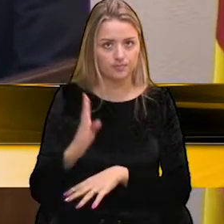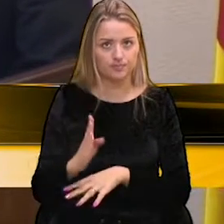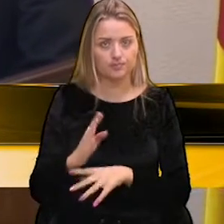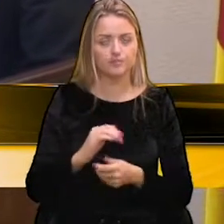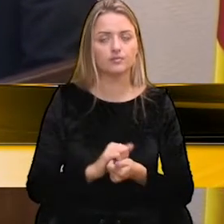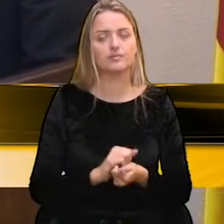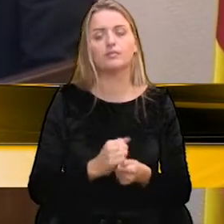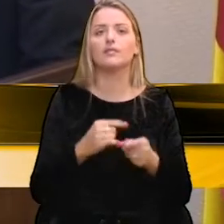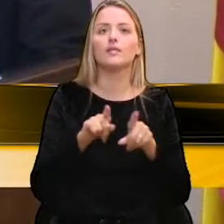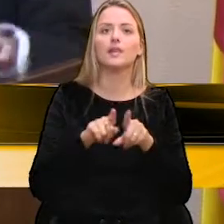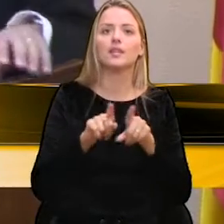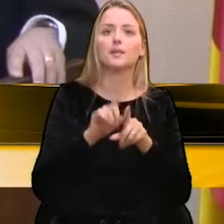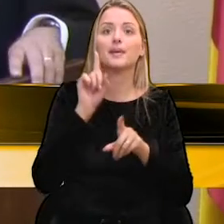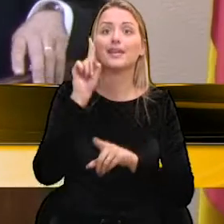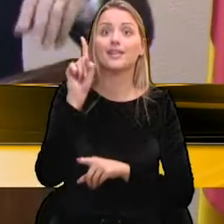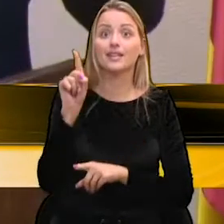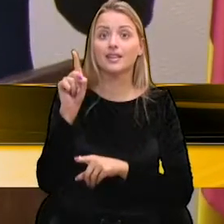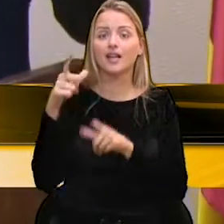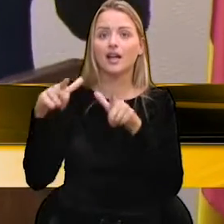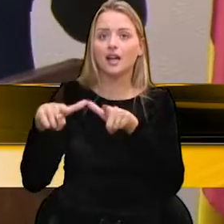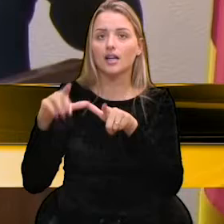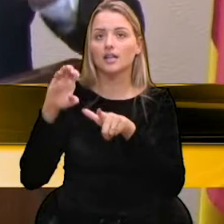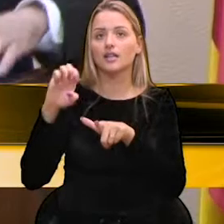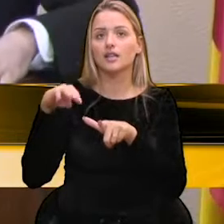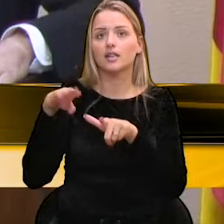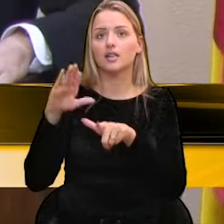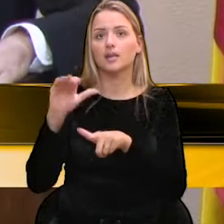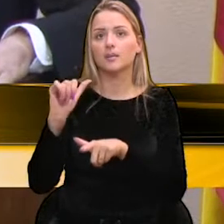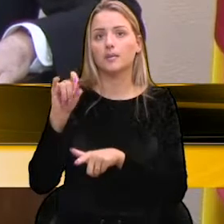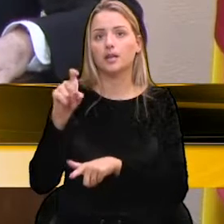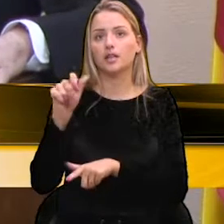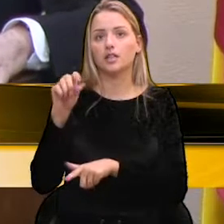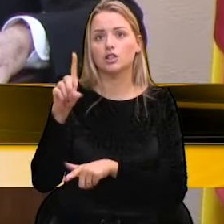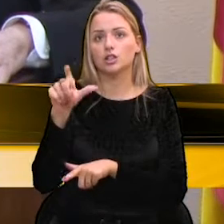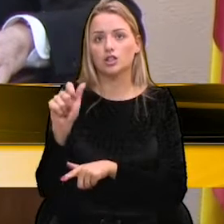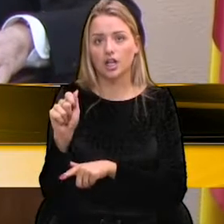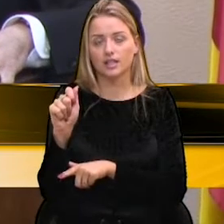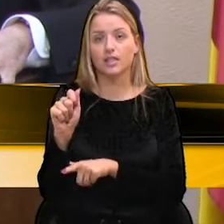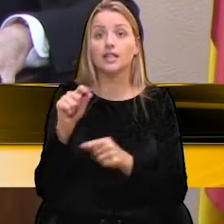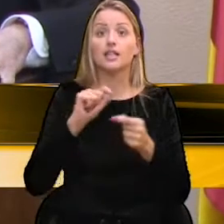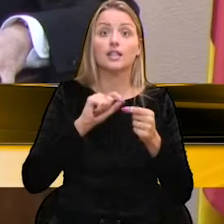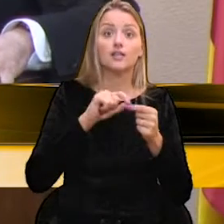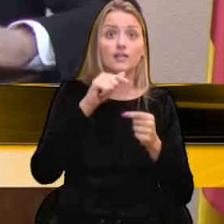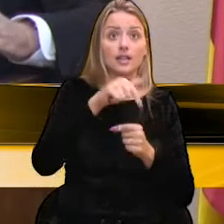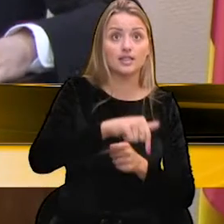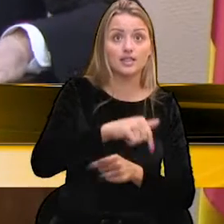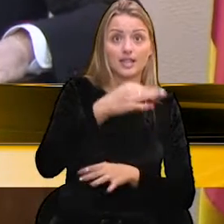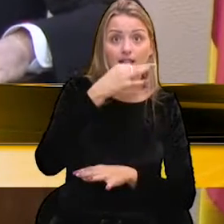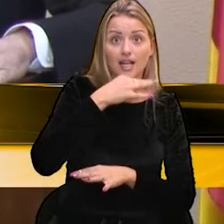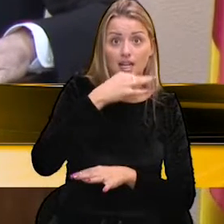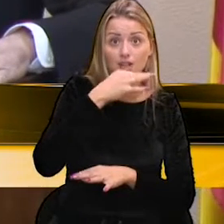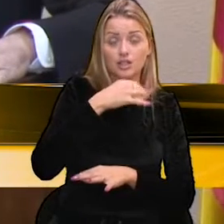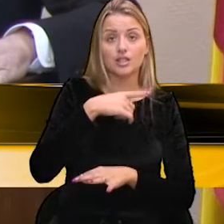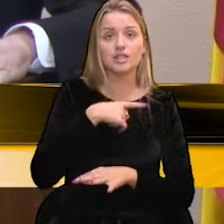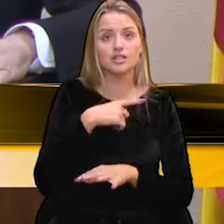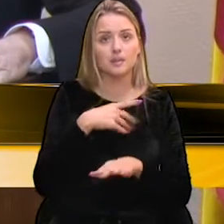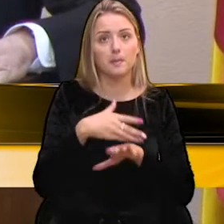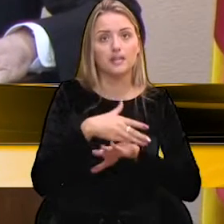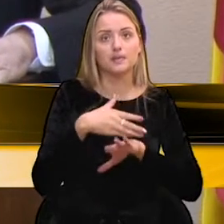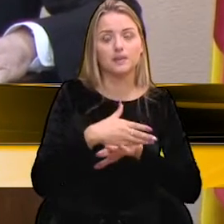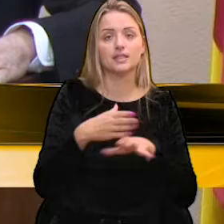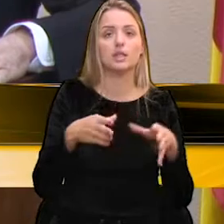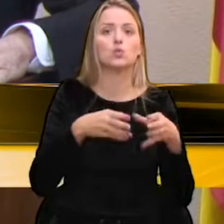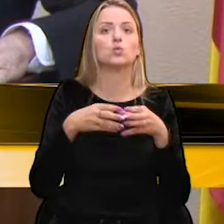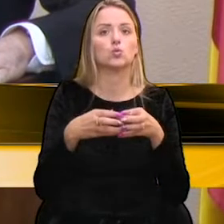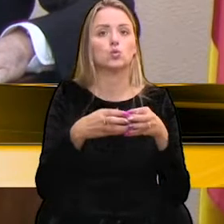também aquela embaixada ajude a inserir Caxias do Sul nos roteiros do turismo internacional. Nós sabemos